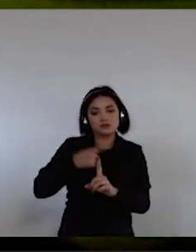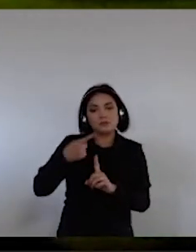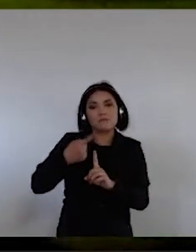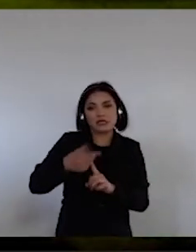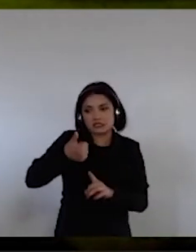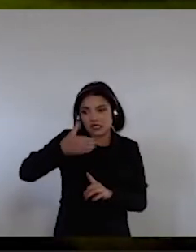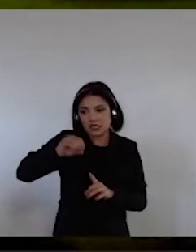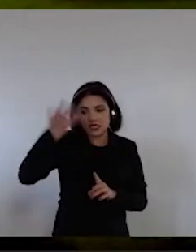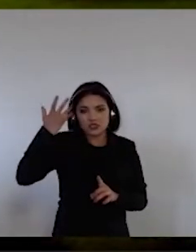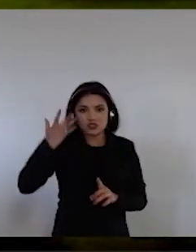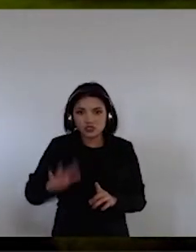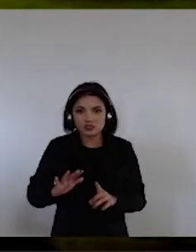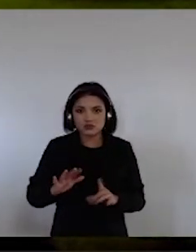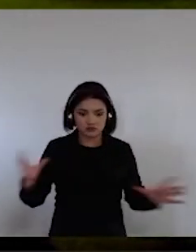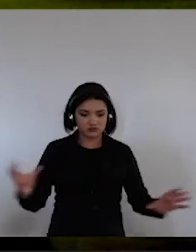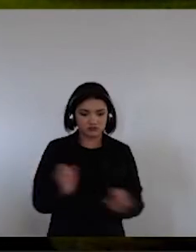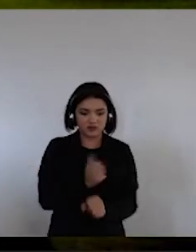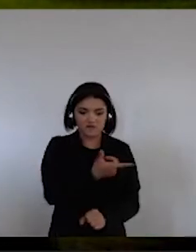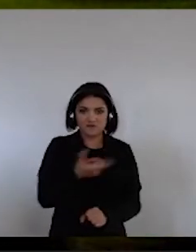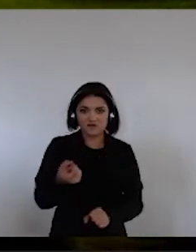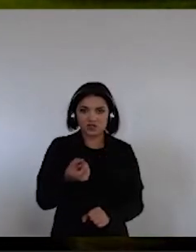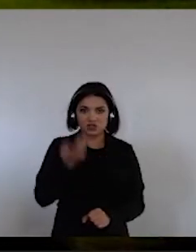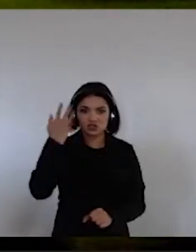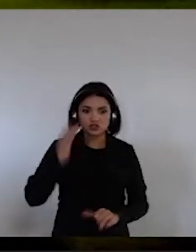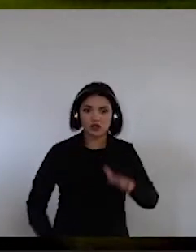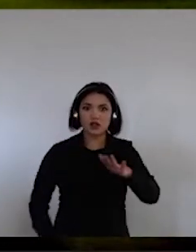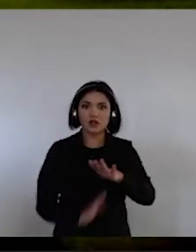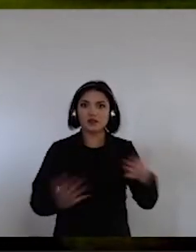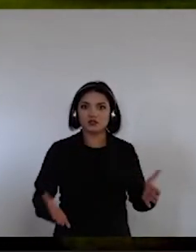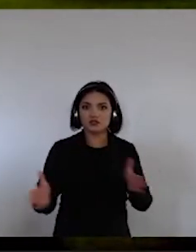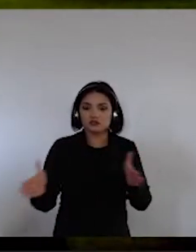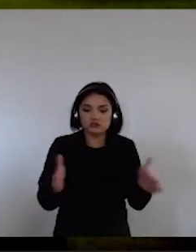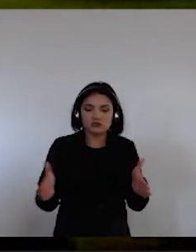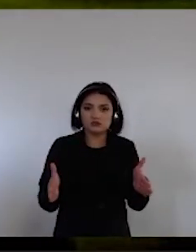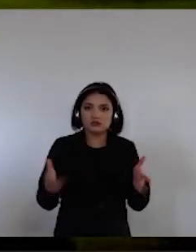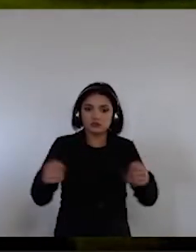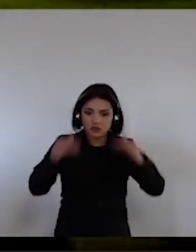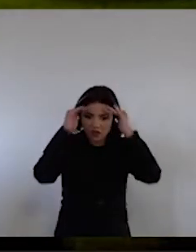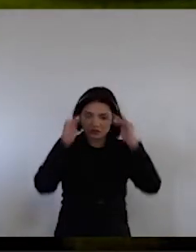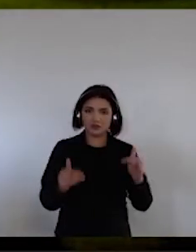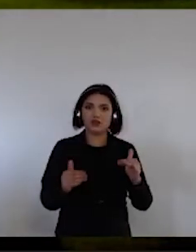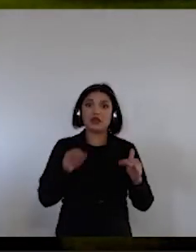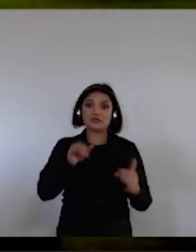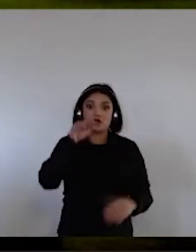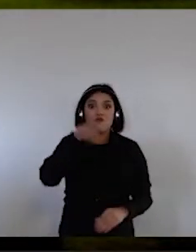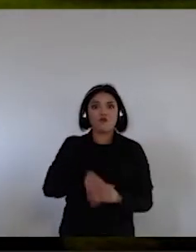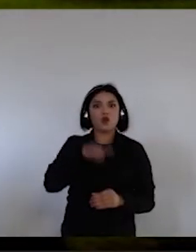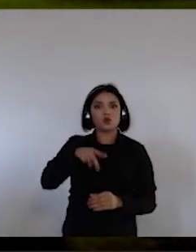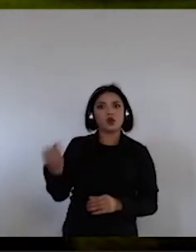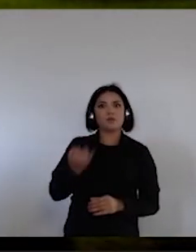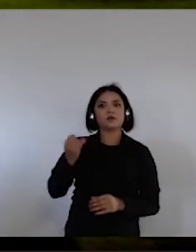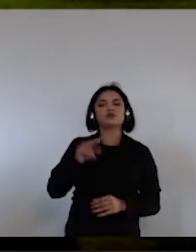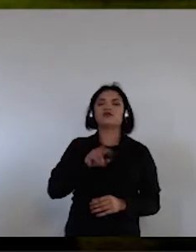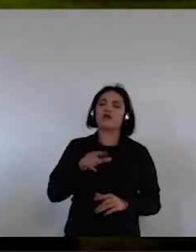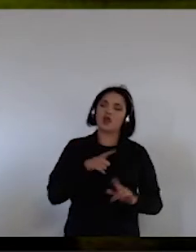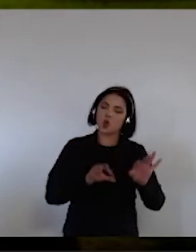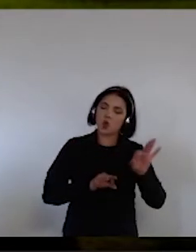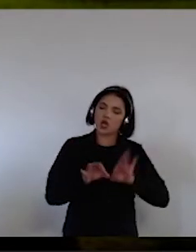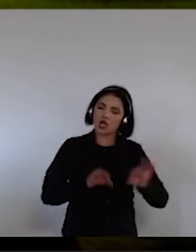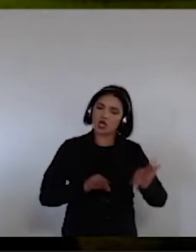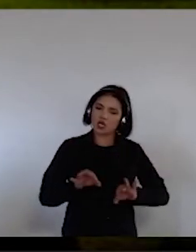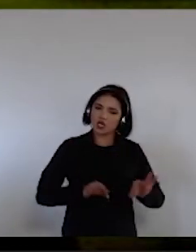do colégio, ele exerce um direito de veto contra os seus pares, sendo que ele não tem esse direito de veto. Ninguém lhe outorgou esse direito de